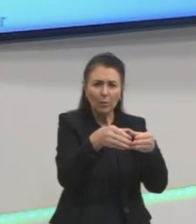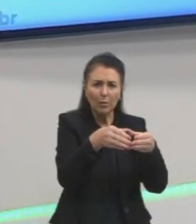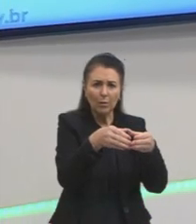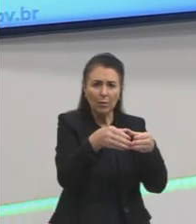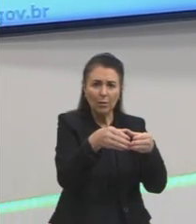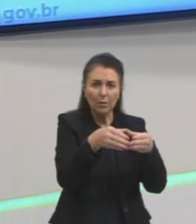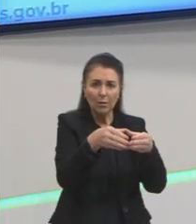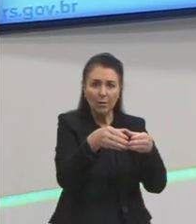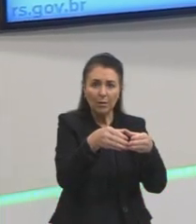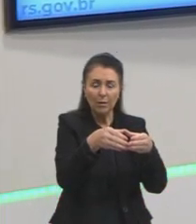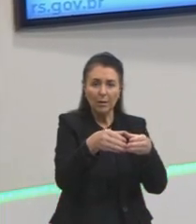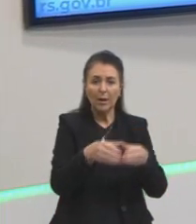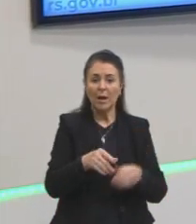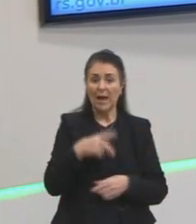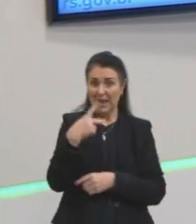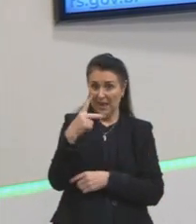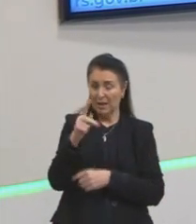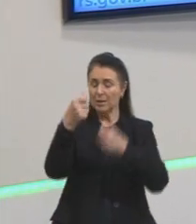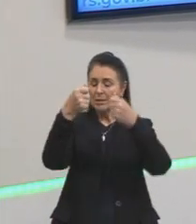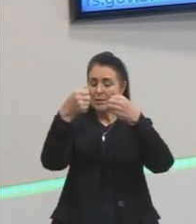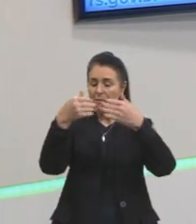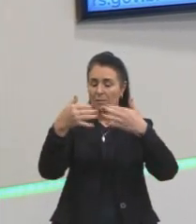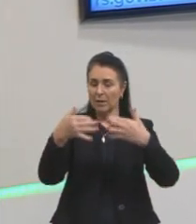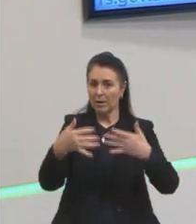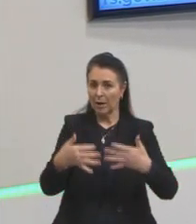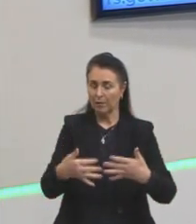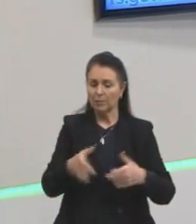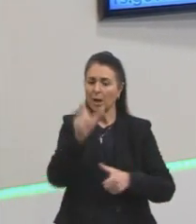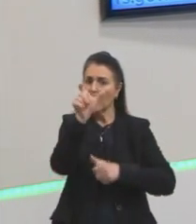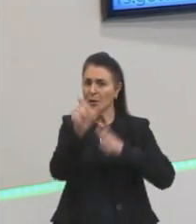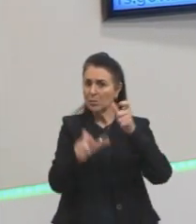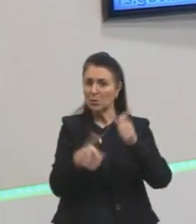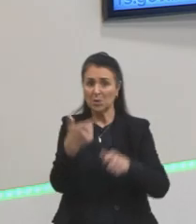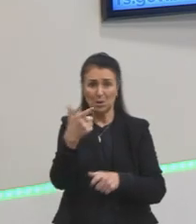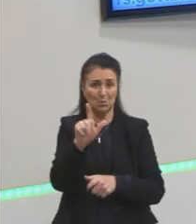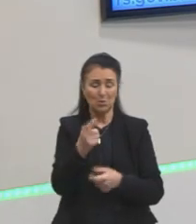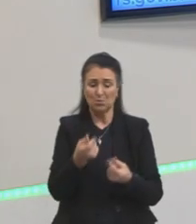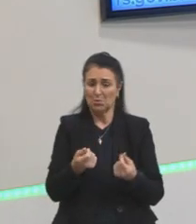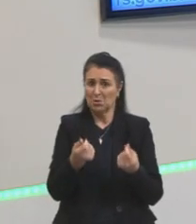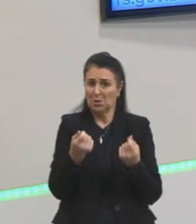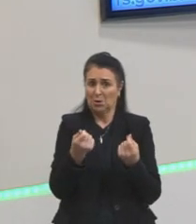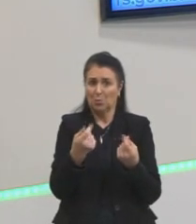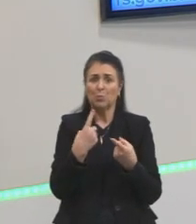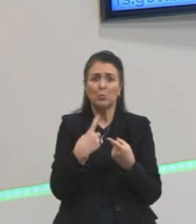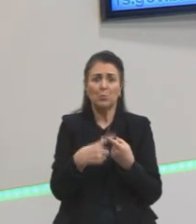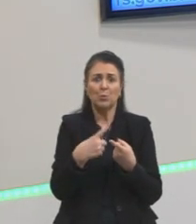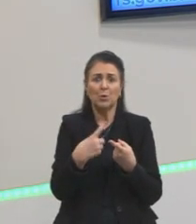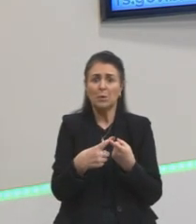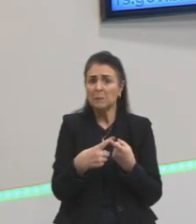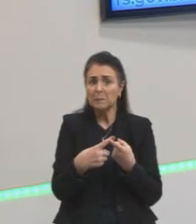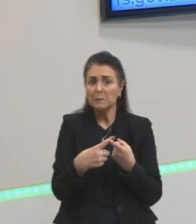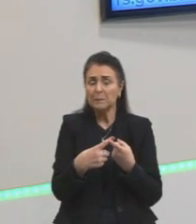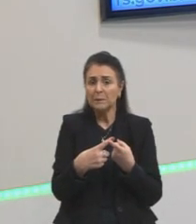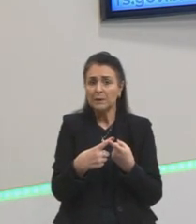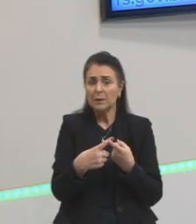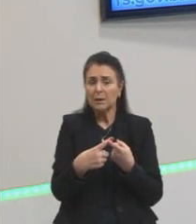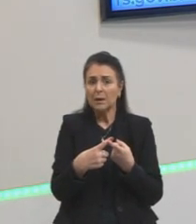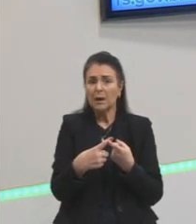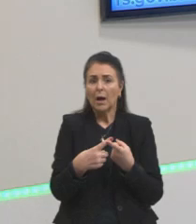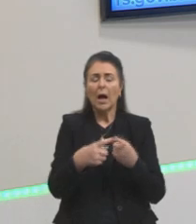do Caio é para ele as pessoas menos favorecidas existem ocorre em função de que